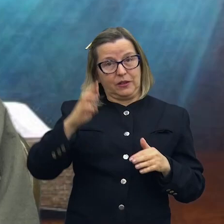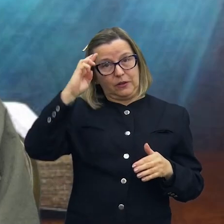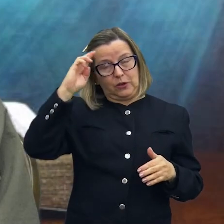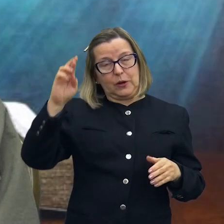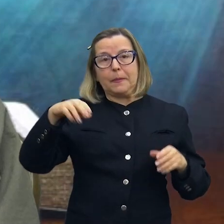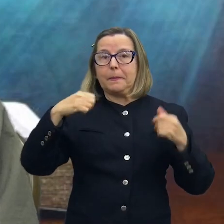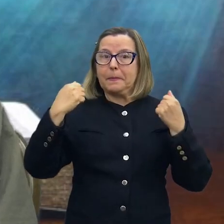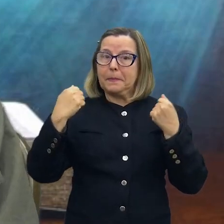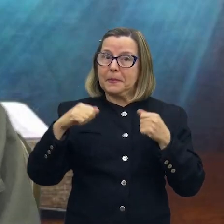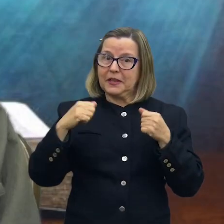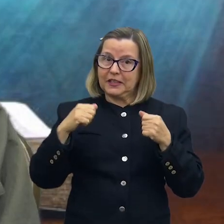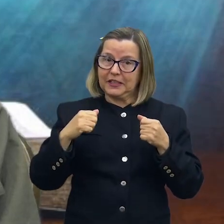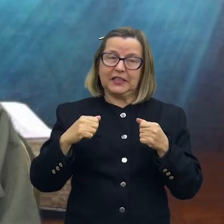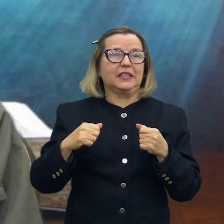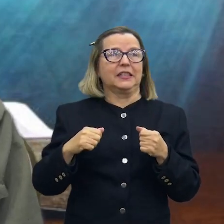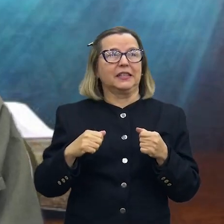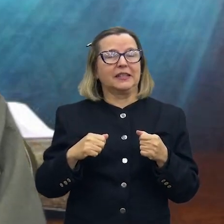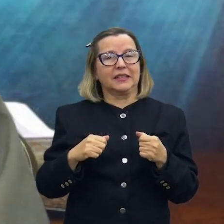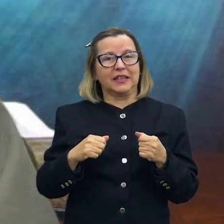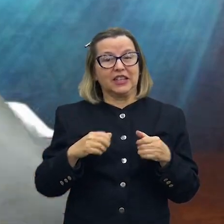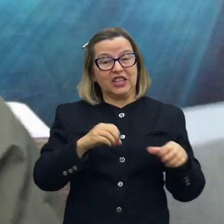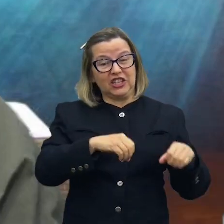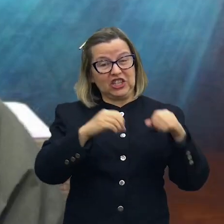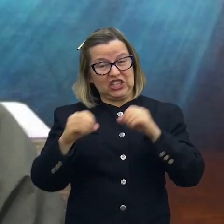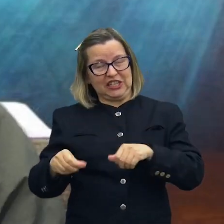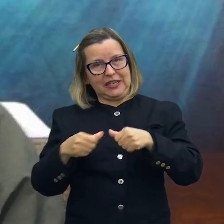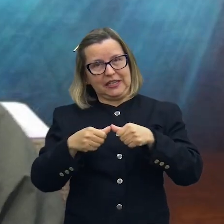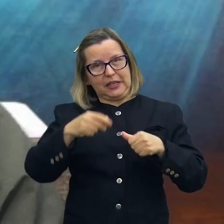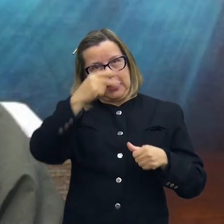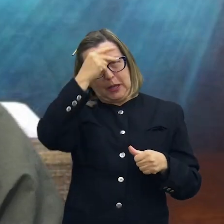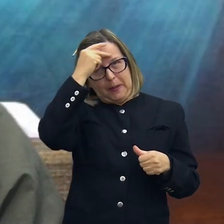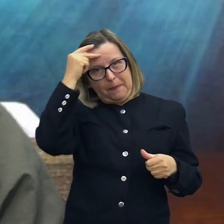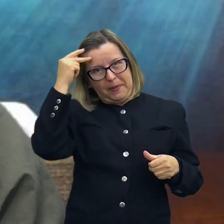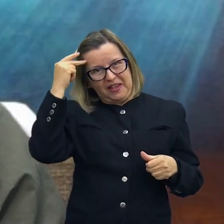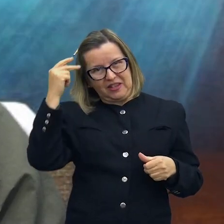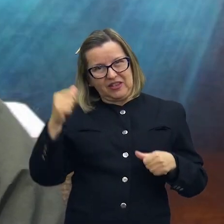situação de comodismo que não é comodismo nenhum, né?